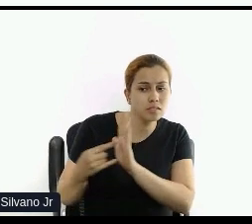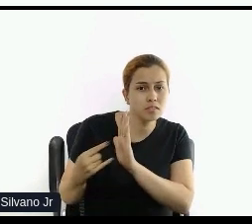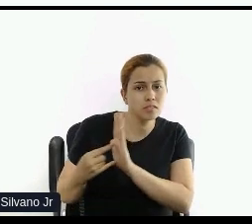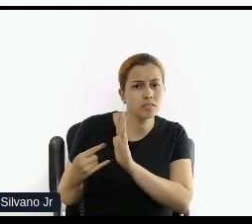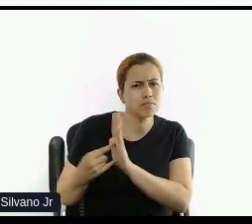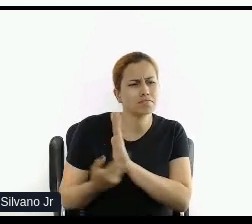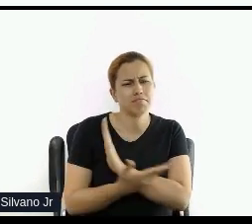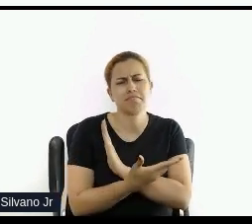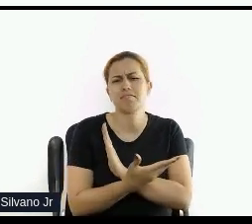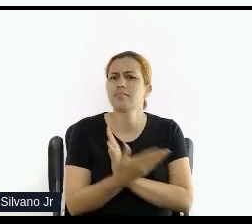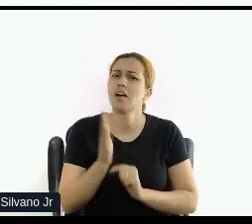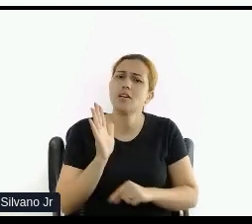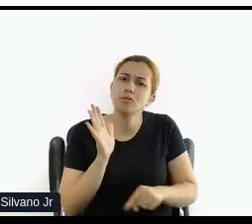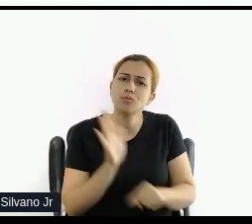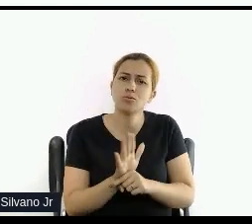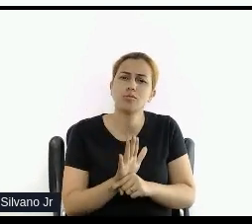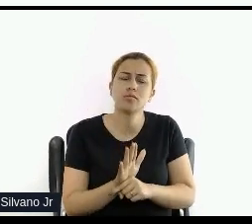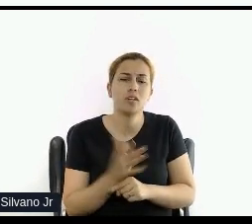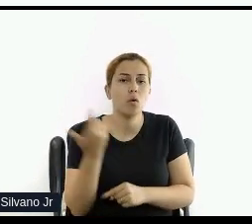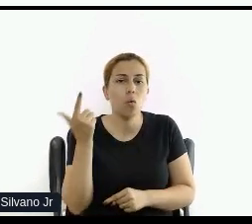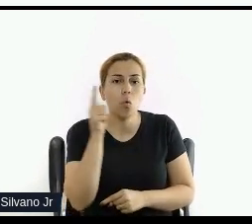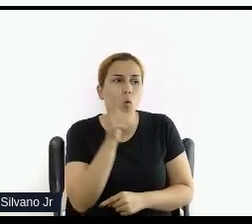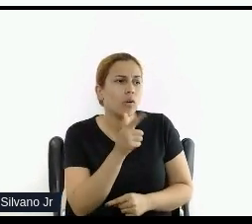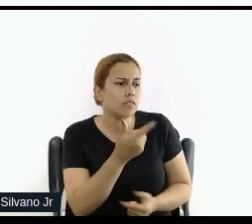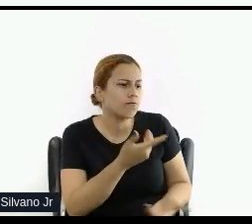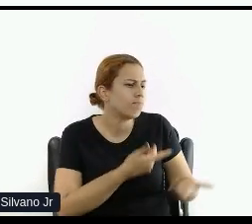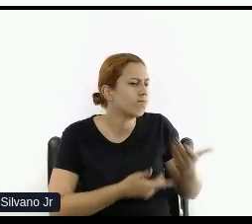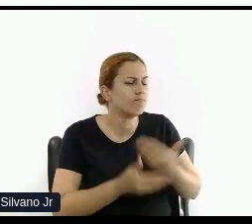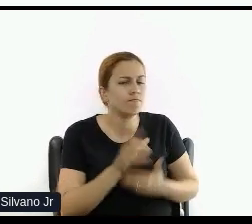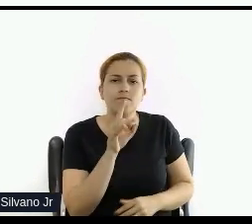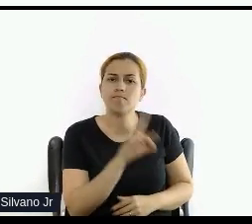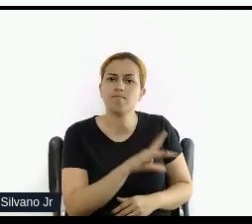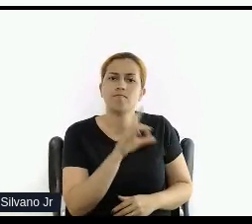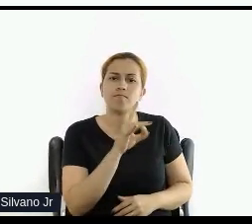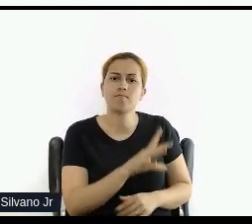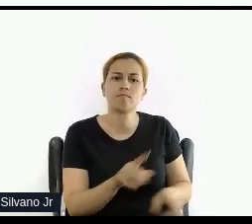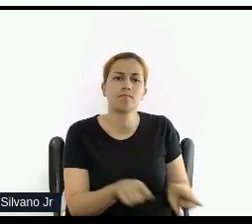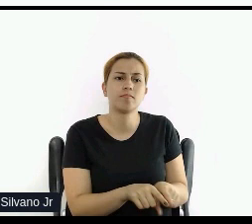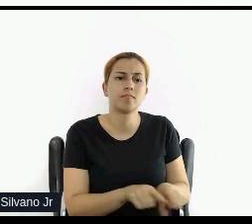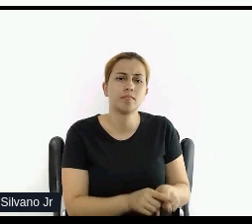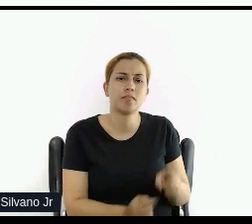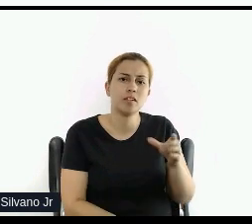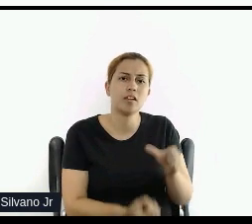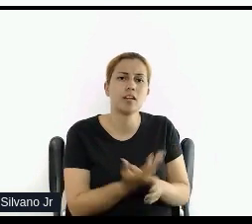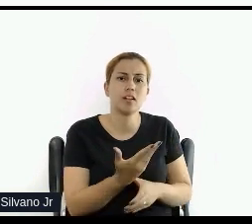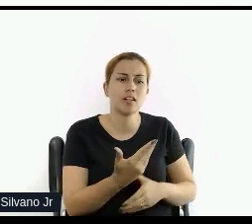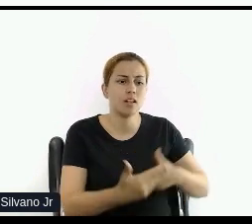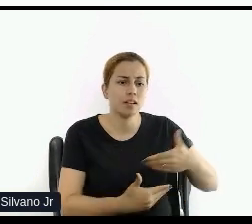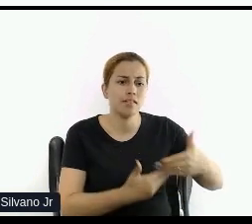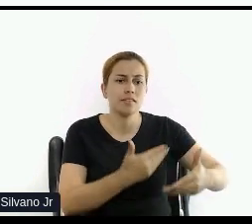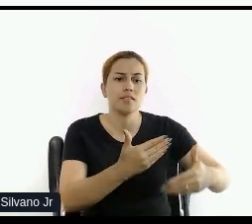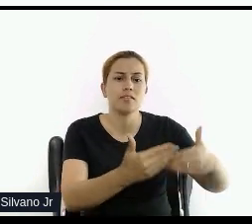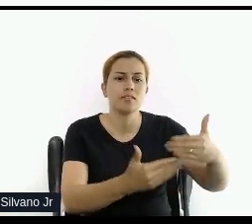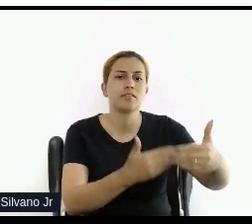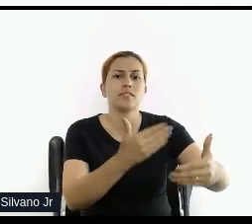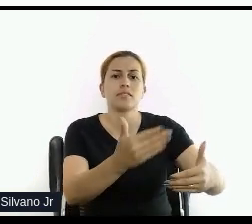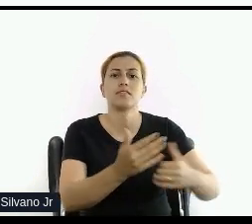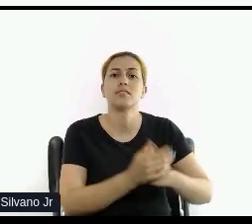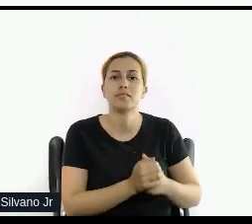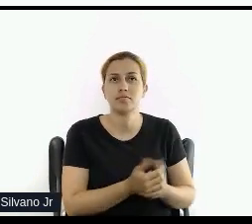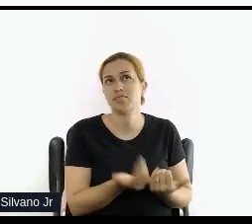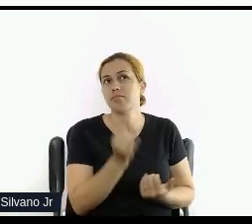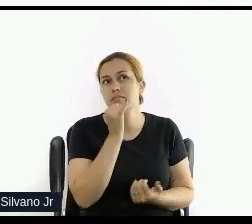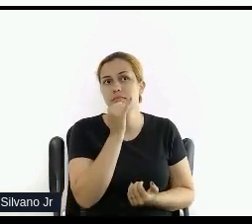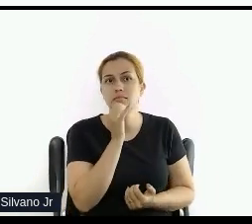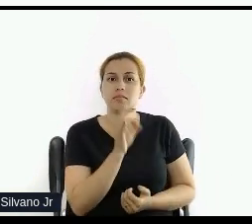que permite que a gente consiga criar automações, que a gente consiga criar fluxos aí de automação, por exemplo, de